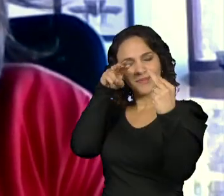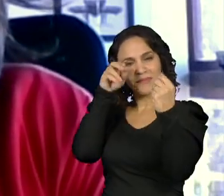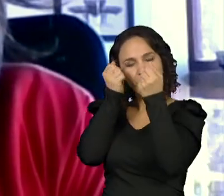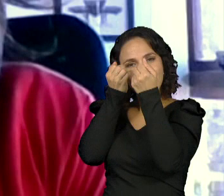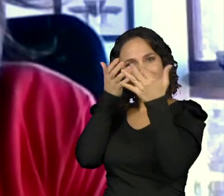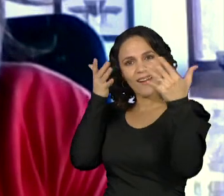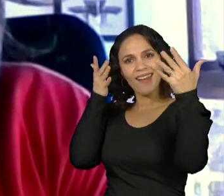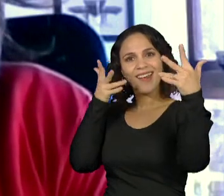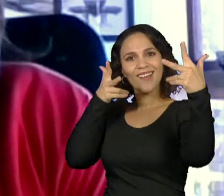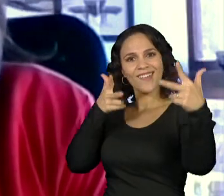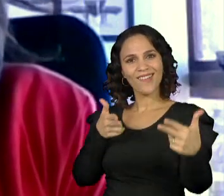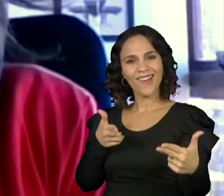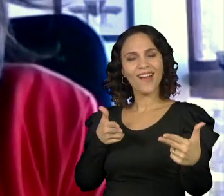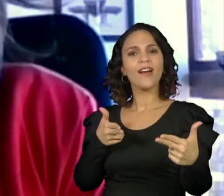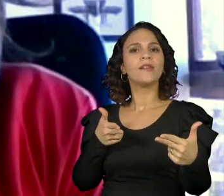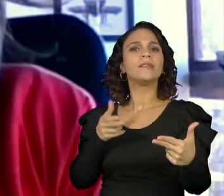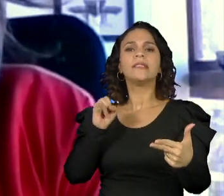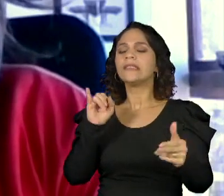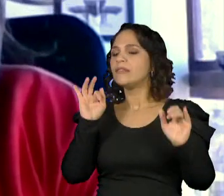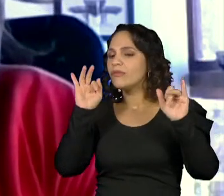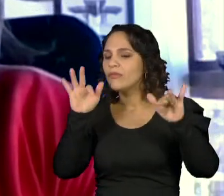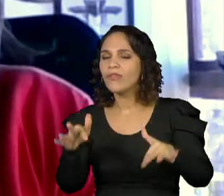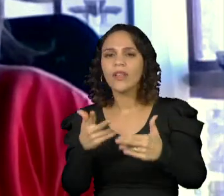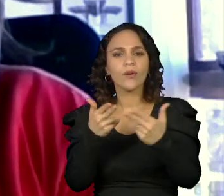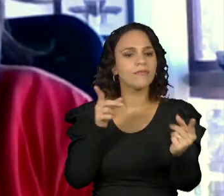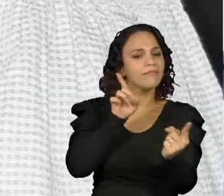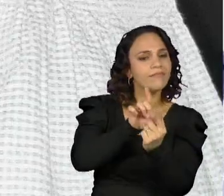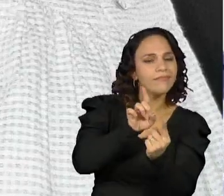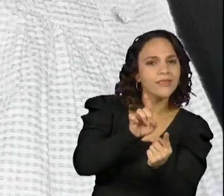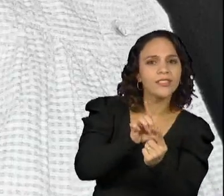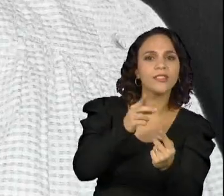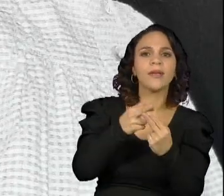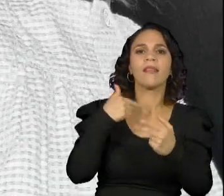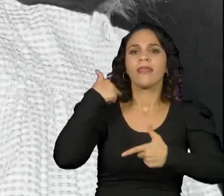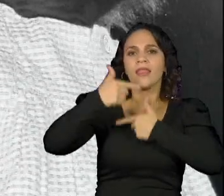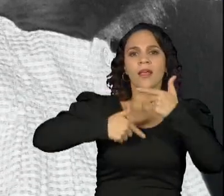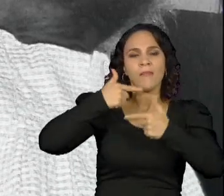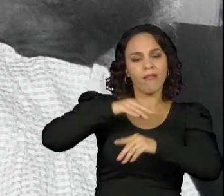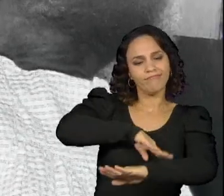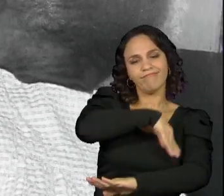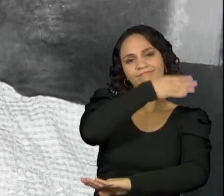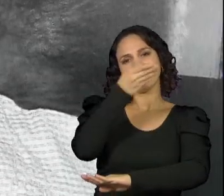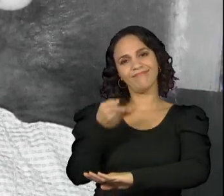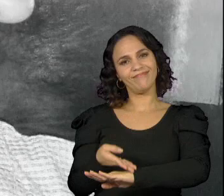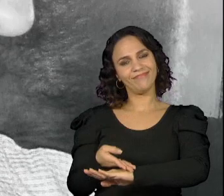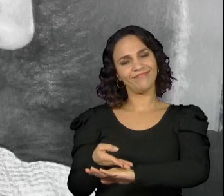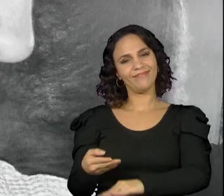no final de um atendimento, no final de um dia de trabalho.